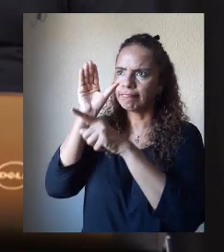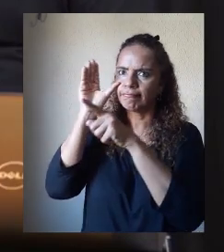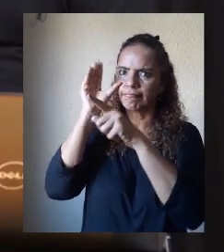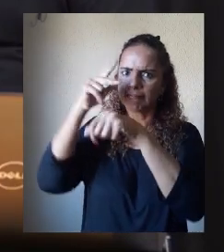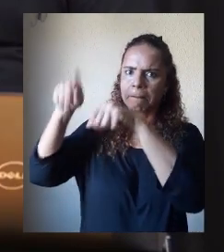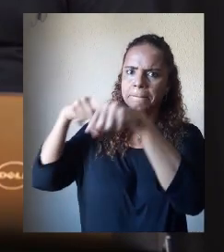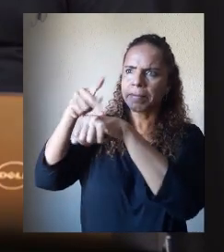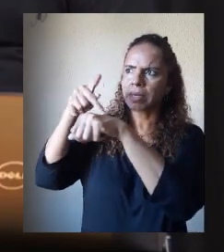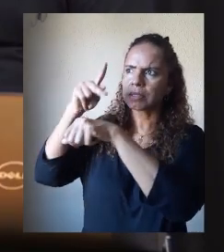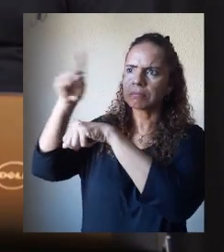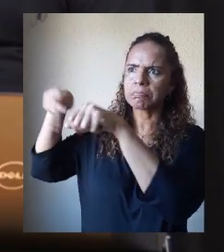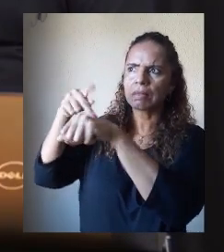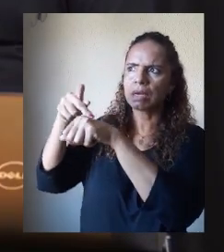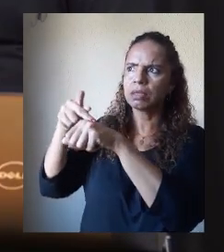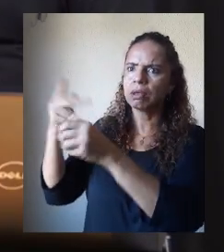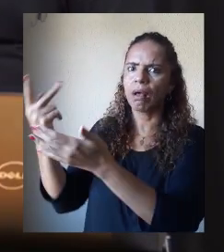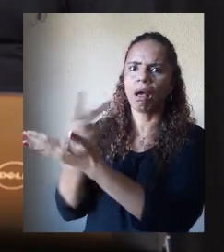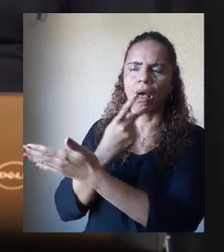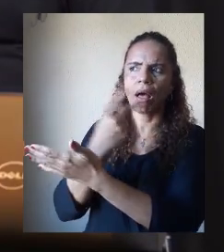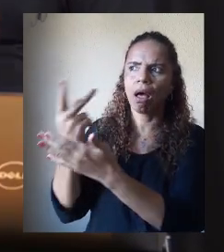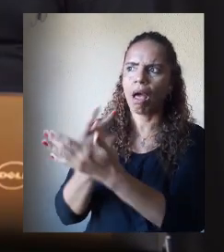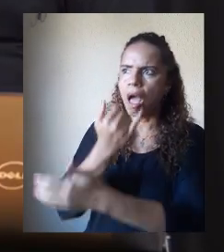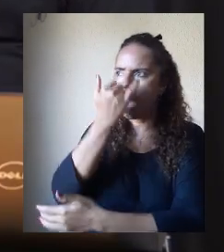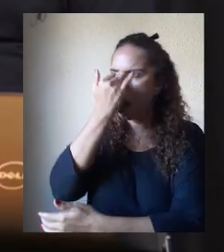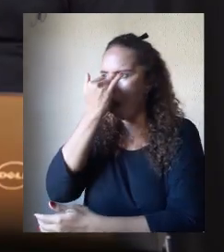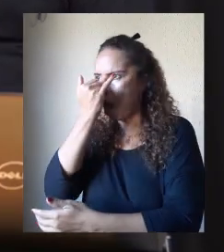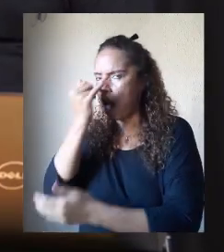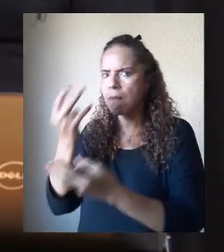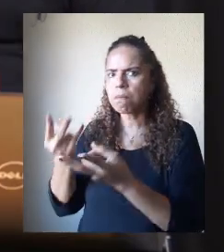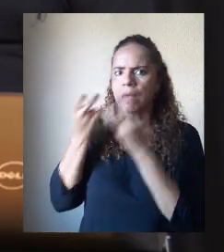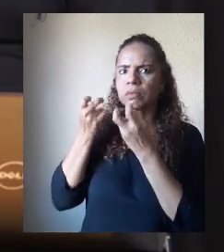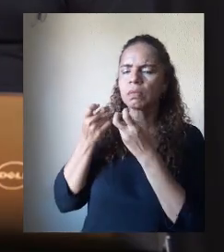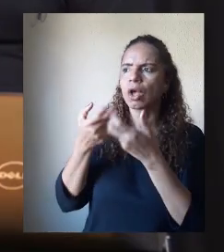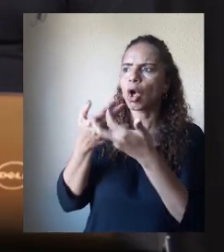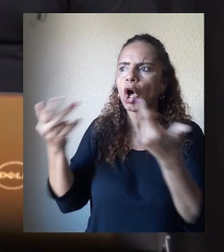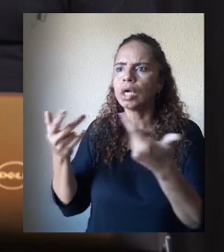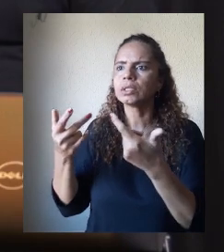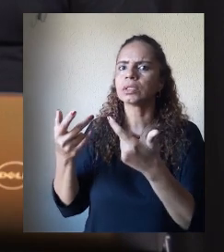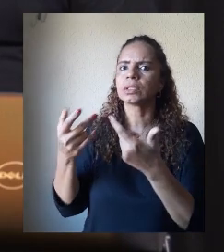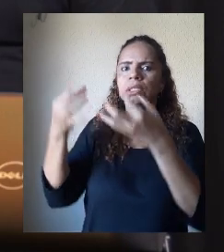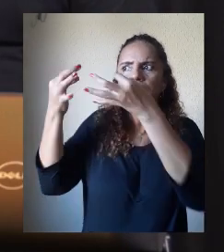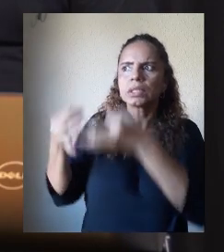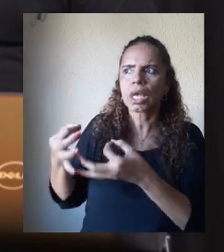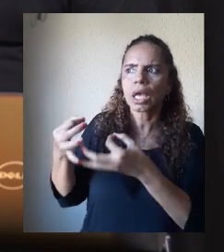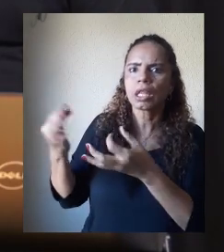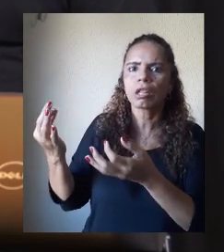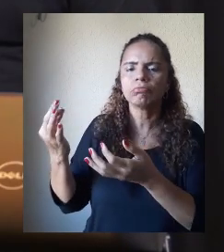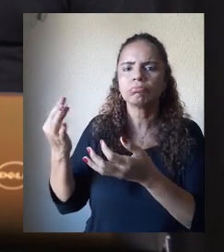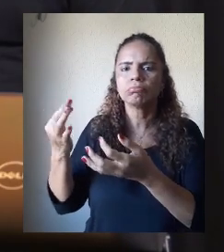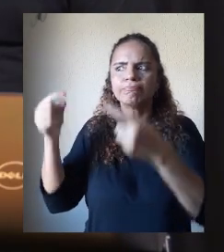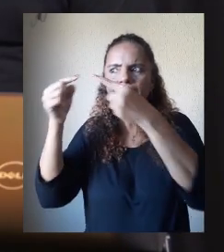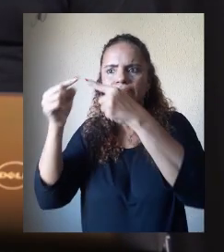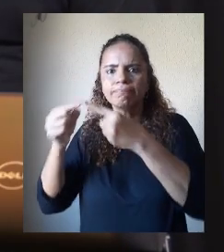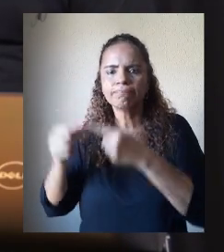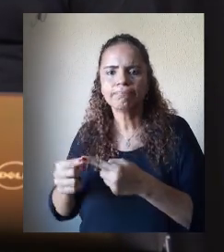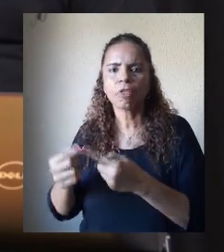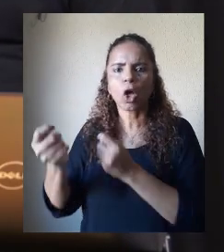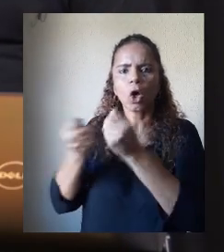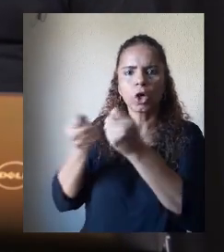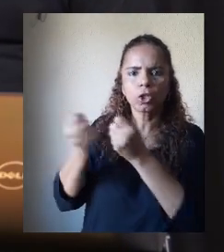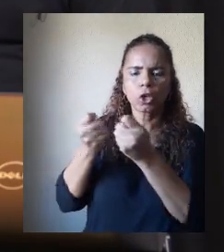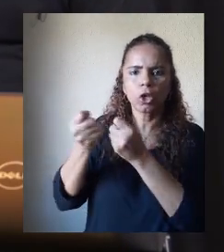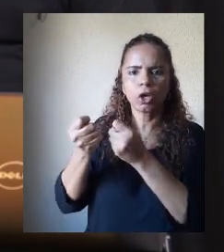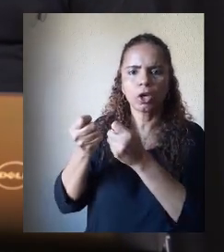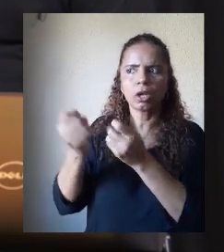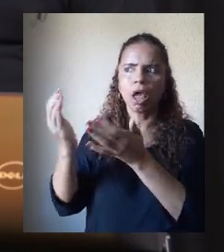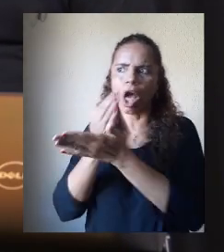nos diferentes países, ver o que estava funcionando e o que não estava funcionando do ponto de vista de controle da epidemia, para